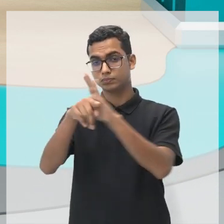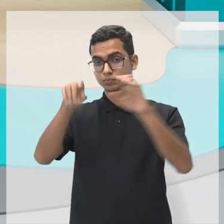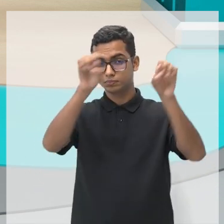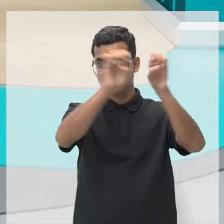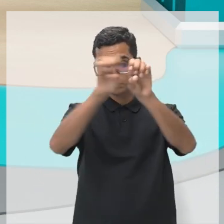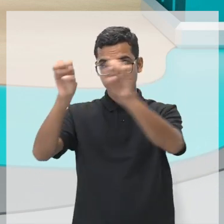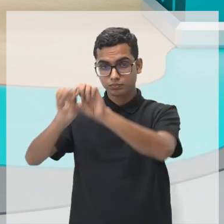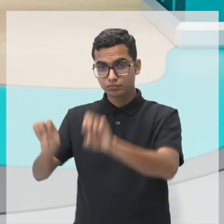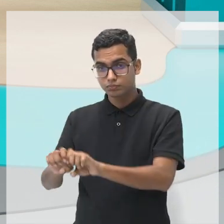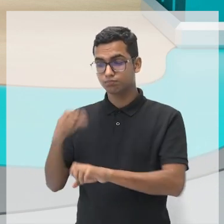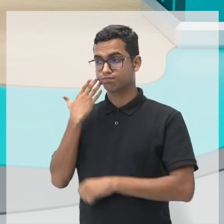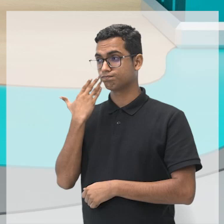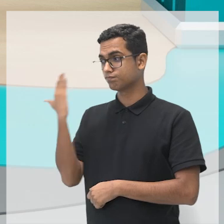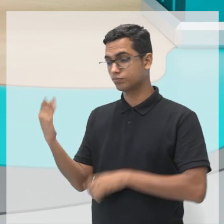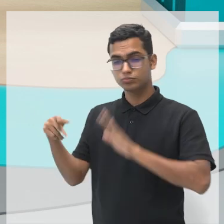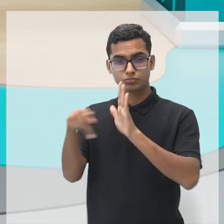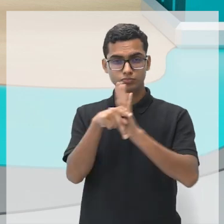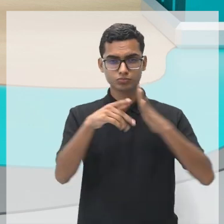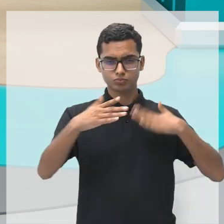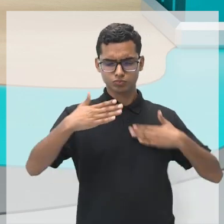com o nosso corpo.